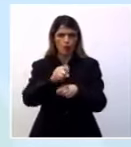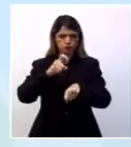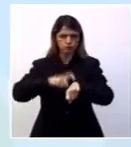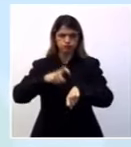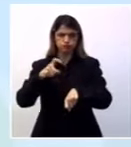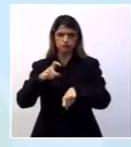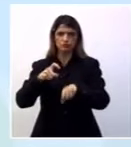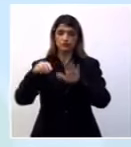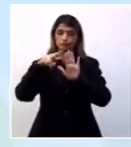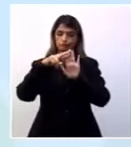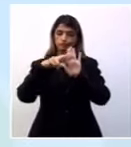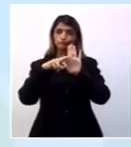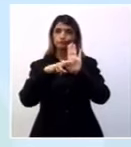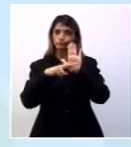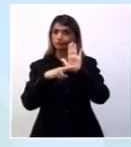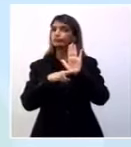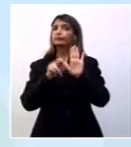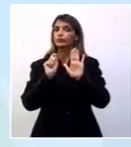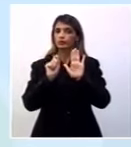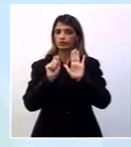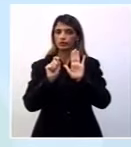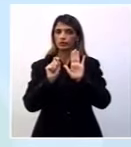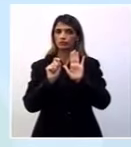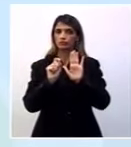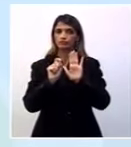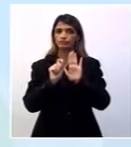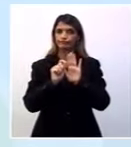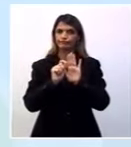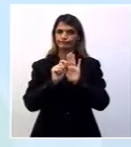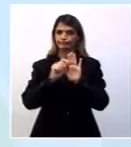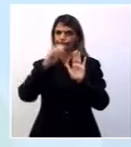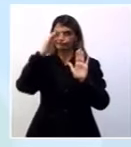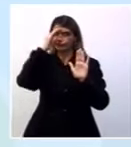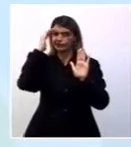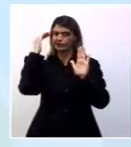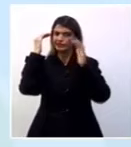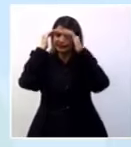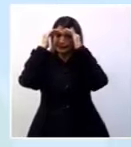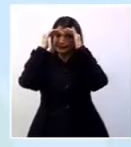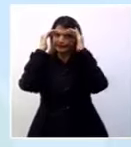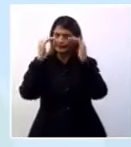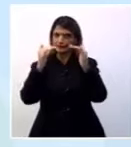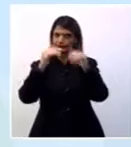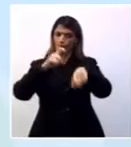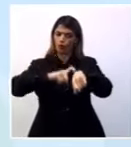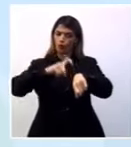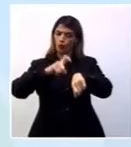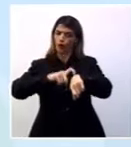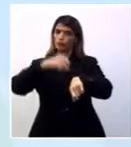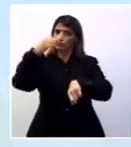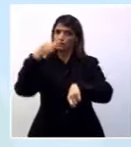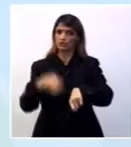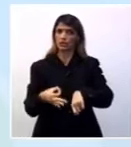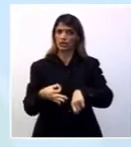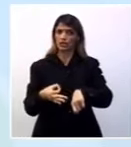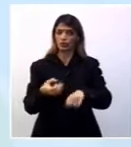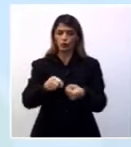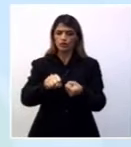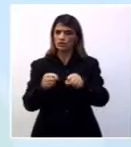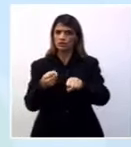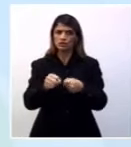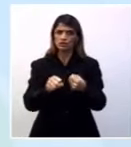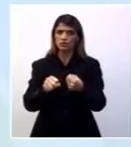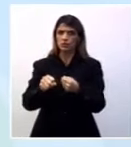alguns fatores. Entre eles estão a disciplina. Esteja pronto no horário, execute os exercícios conforme seu